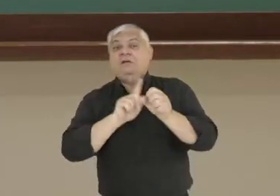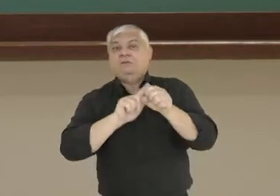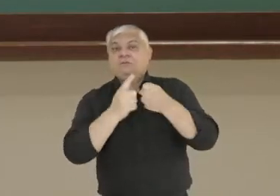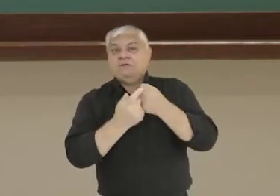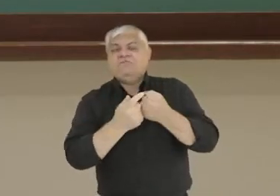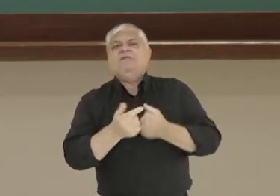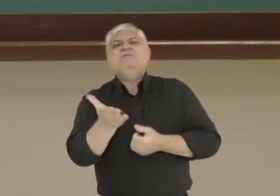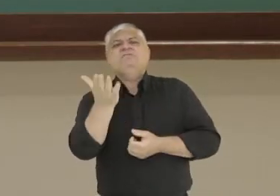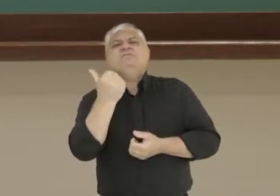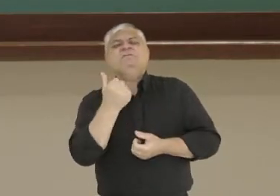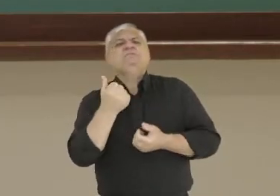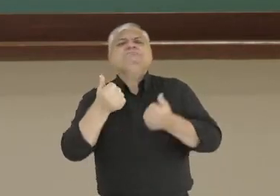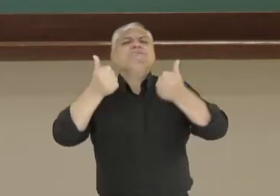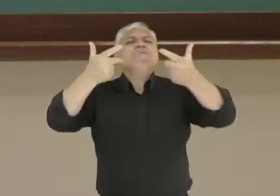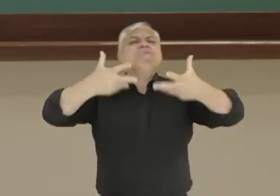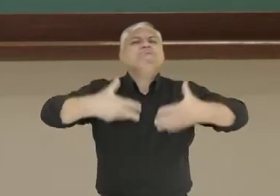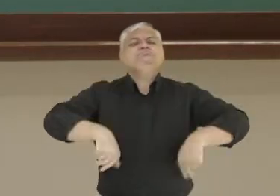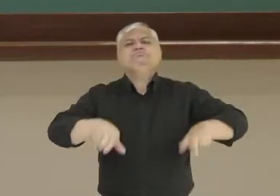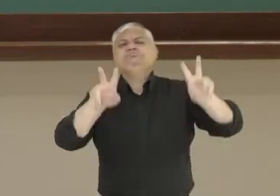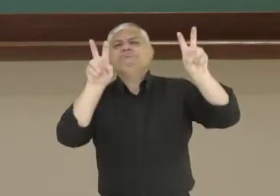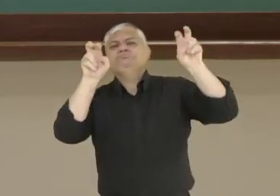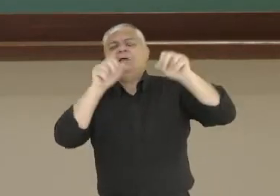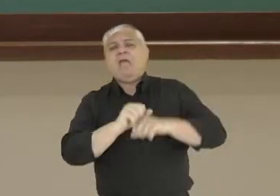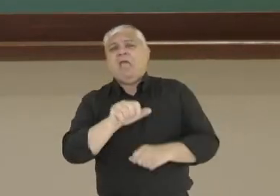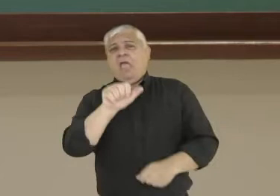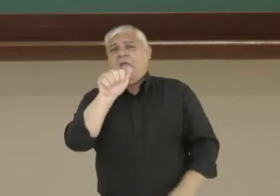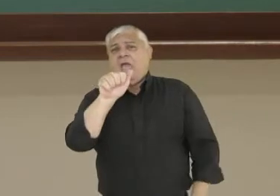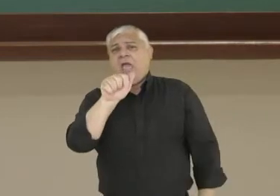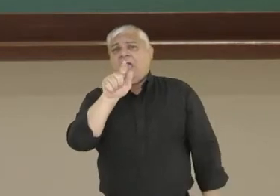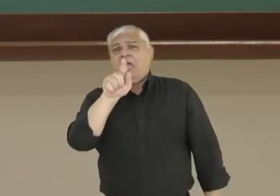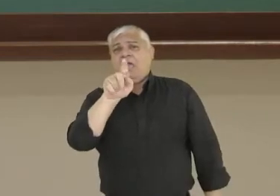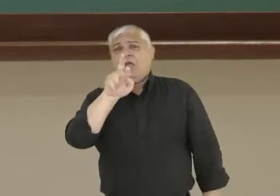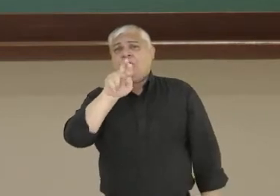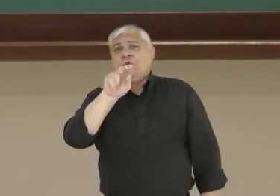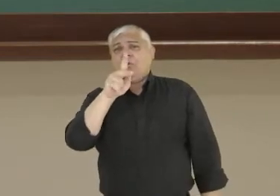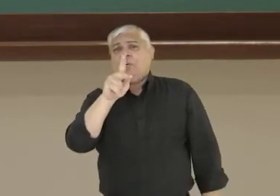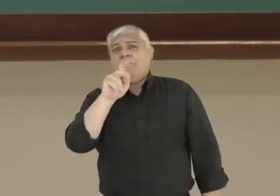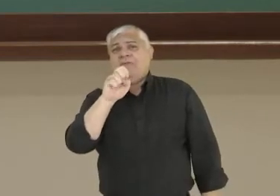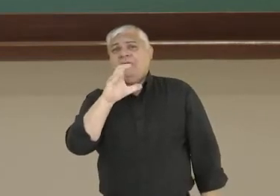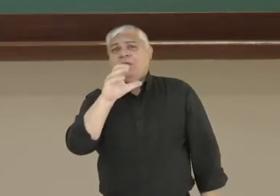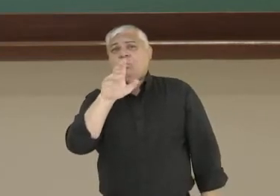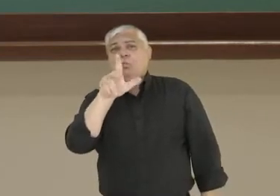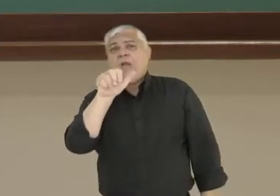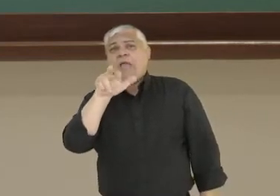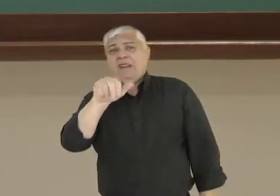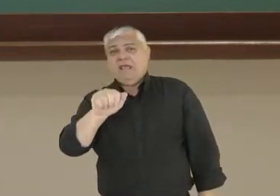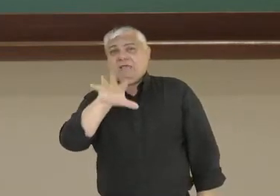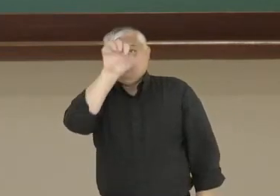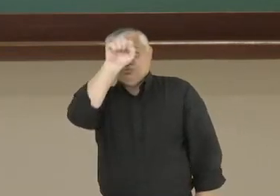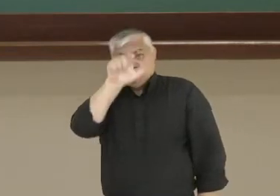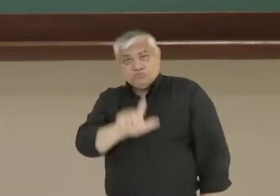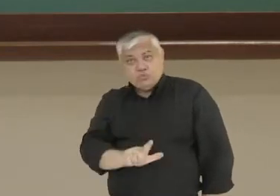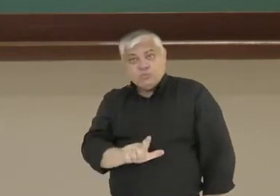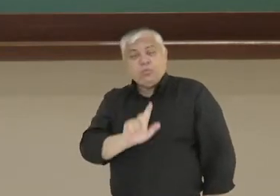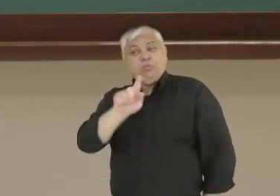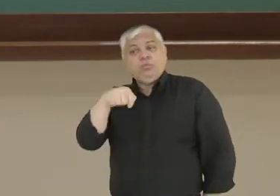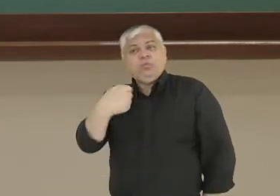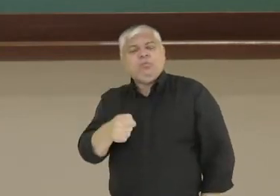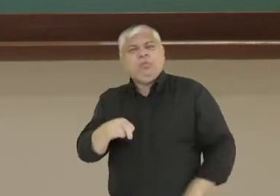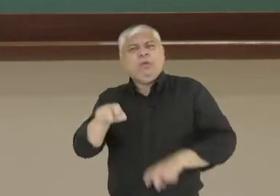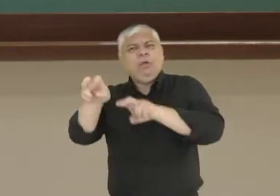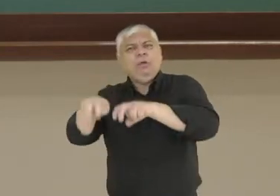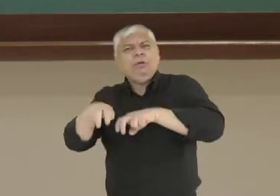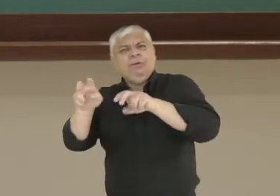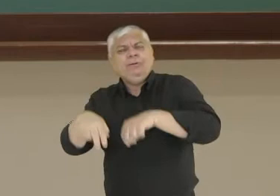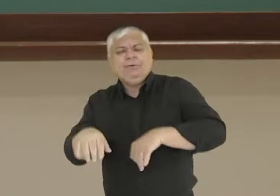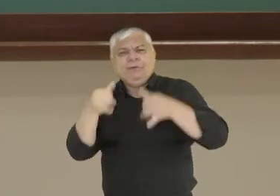e vamos trabalhar sobre a agropecuária da região sul Quais são as características dessa atividade